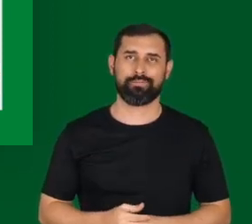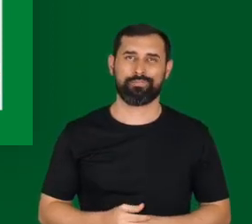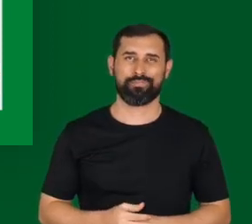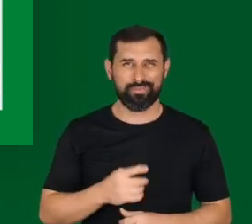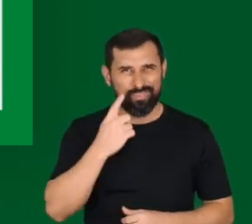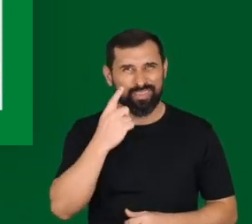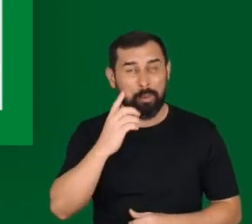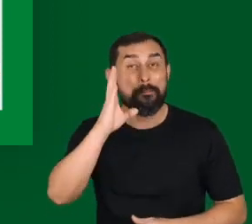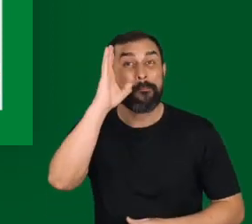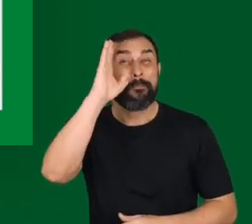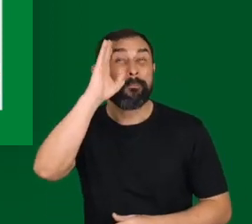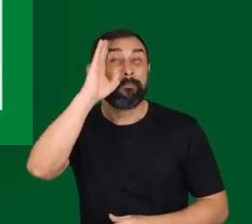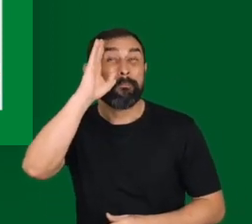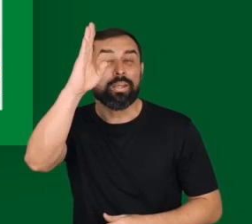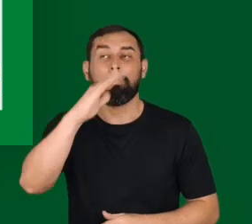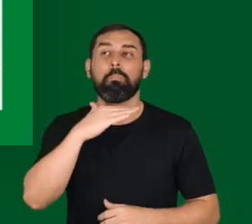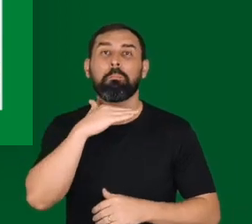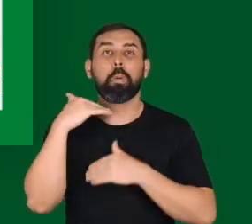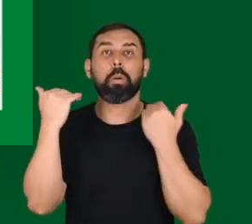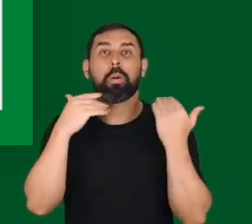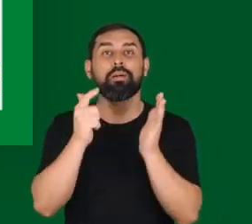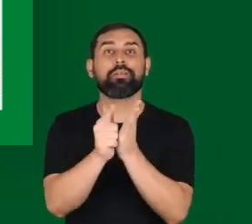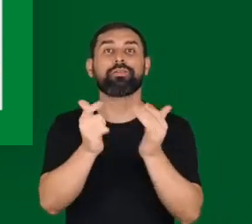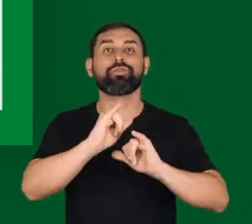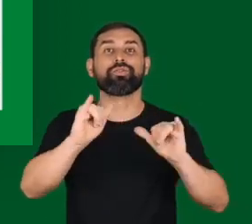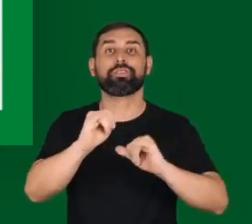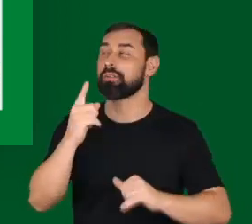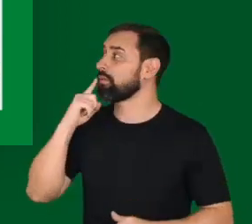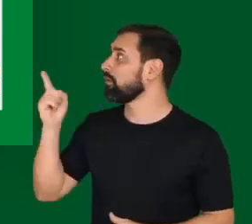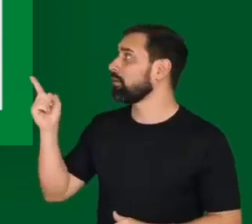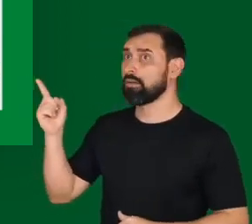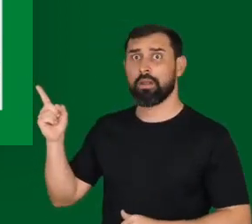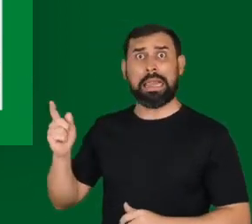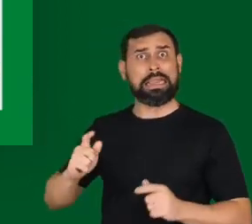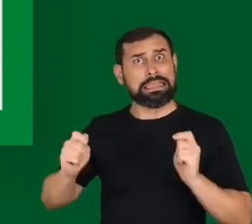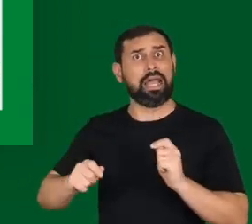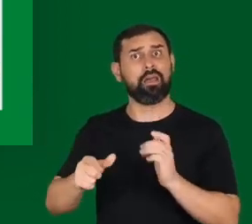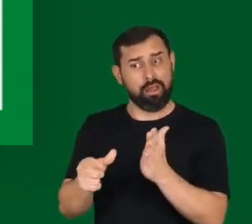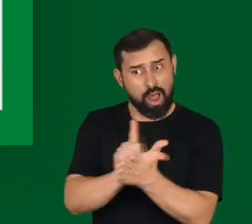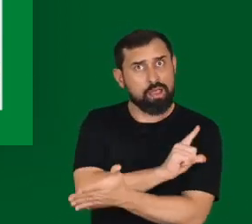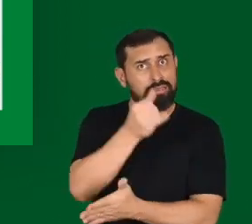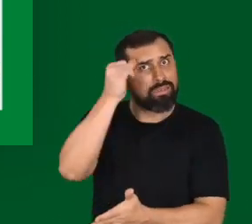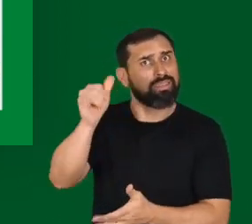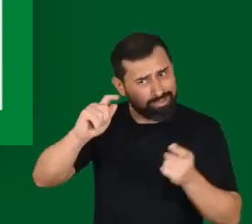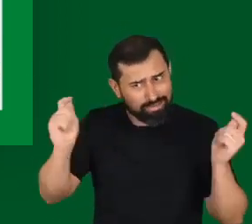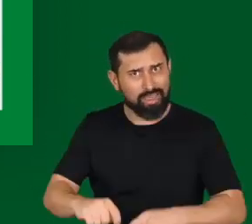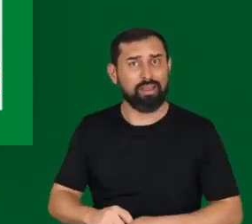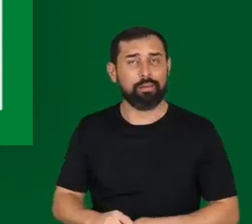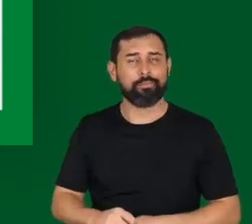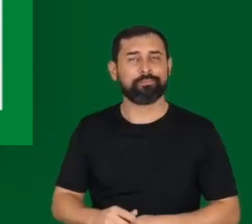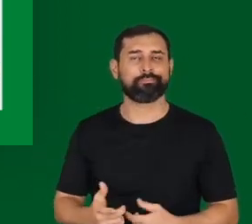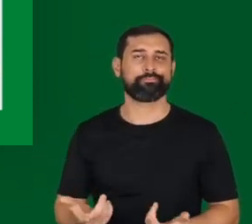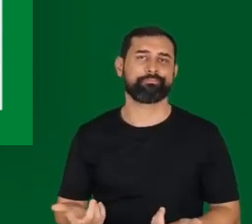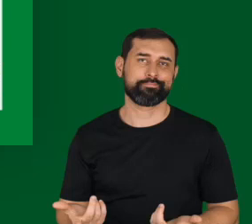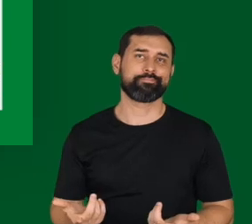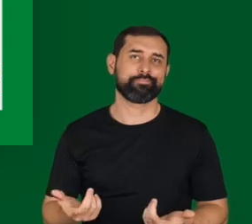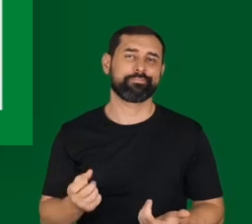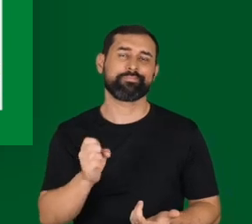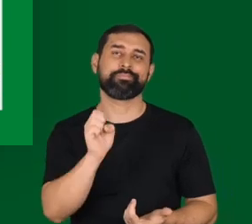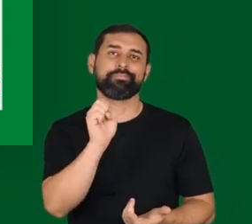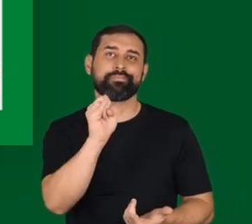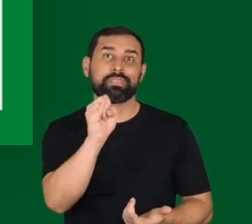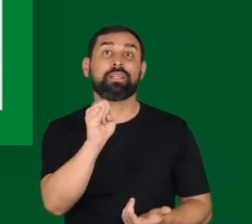assim, vocês observam que as principais causas aí dessas manchetes, elas poderiam ser evitadas se a gente